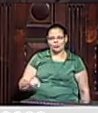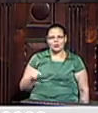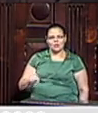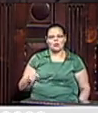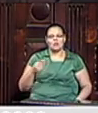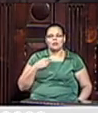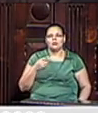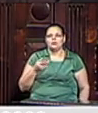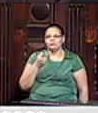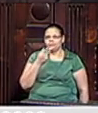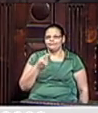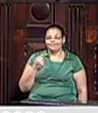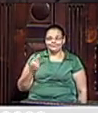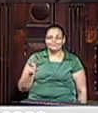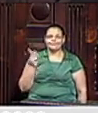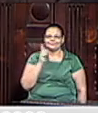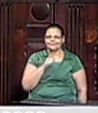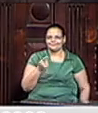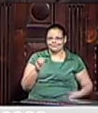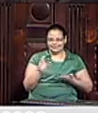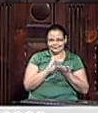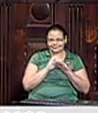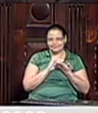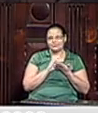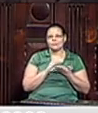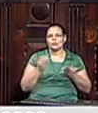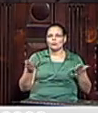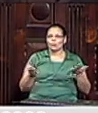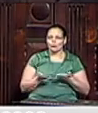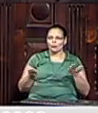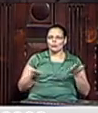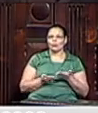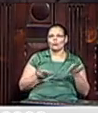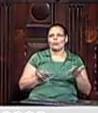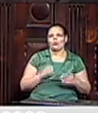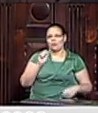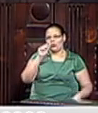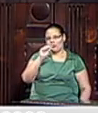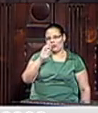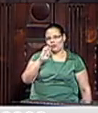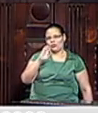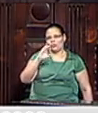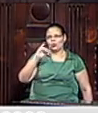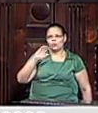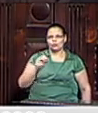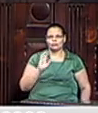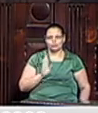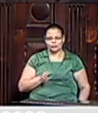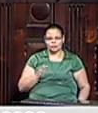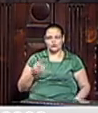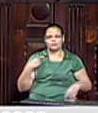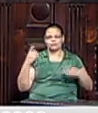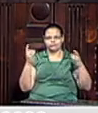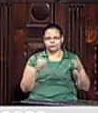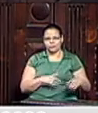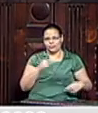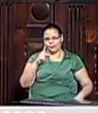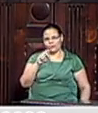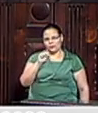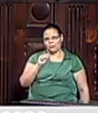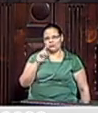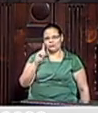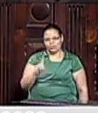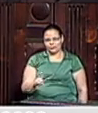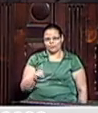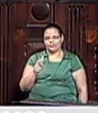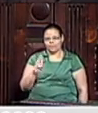propina. Hoje, Aécio Neves já renunciou à presidência do PSDB. Espera-se que